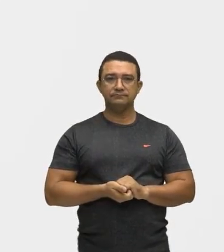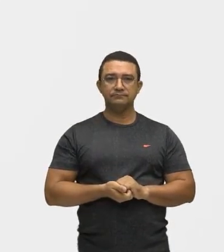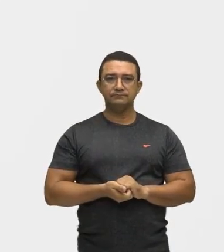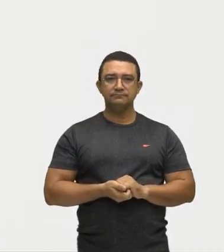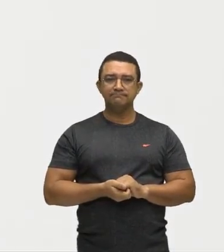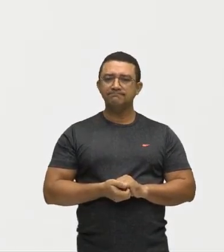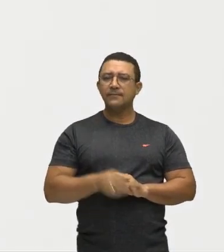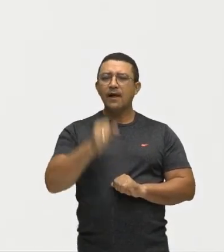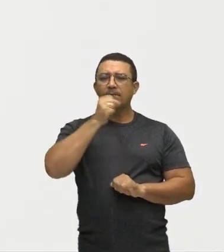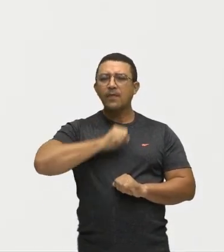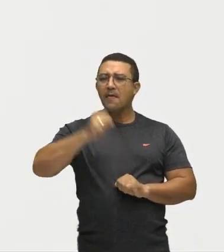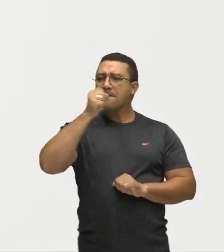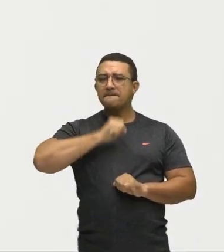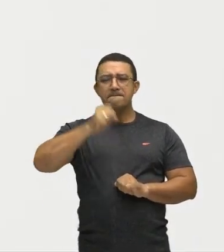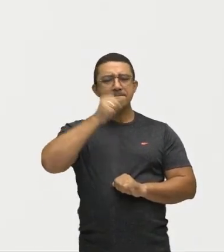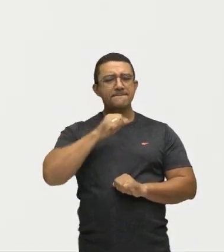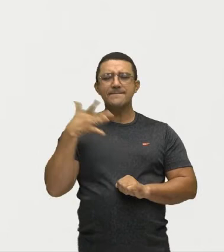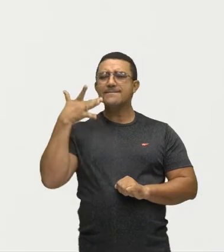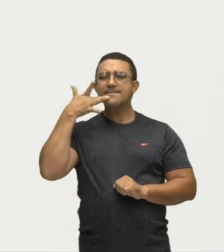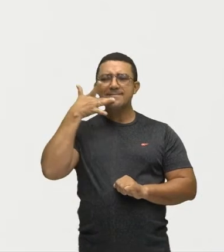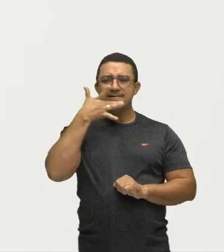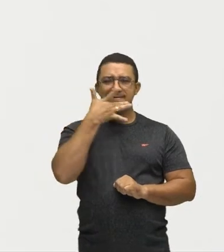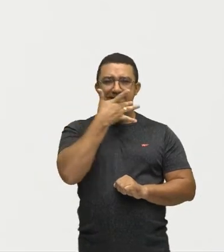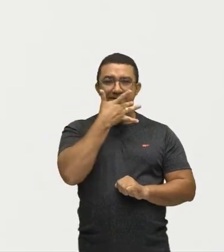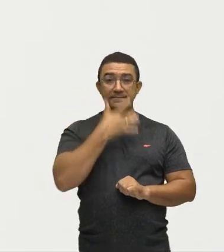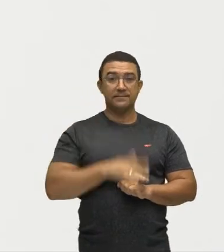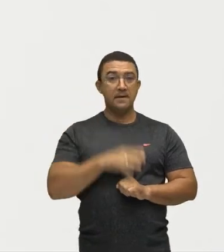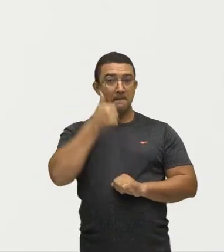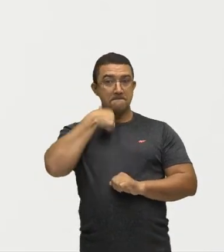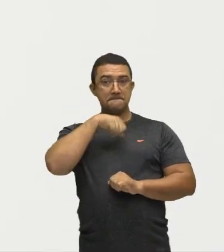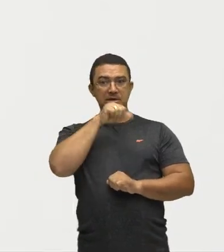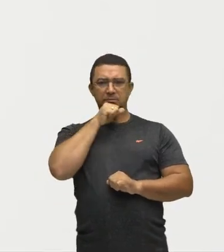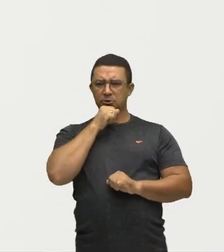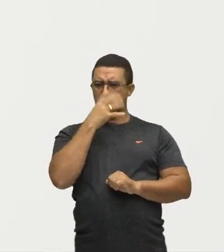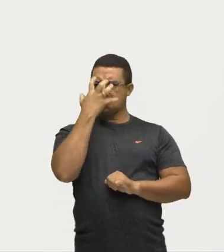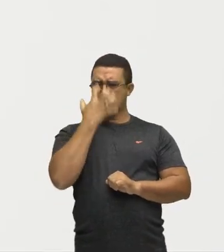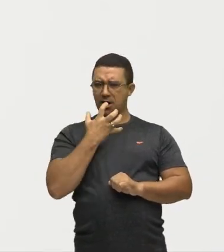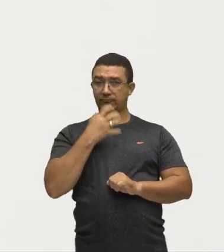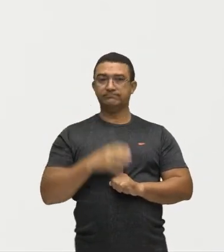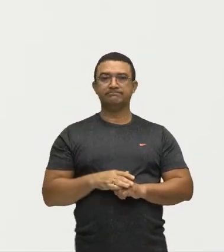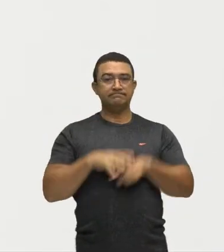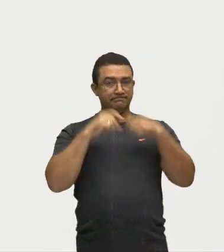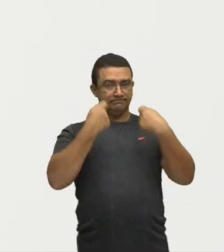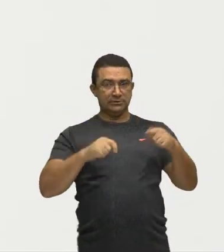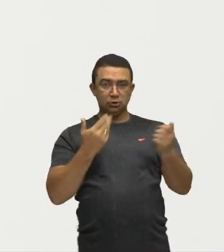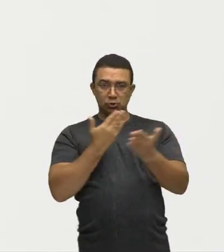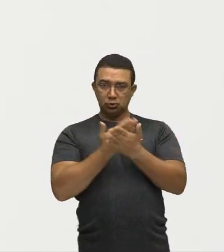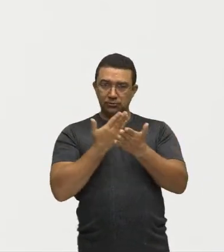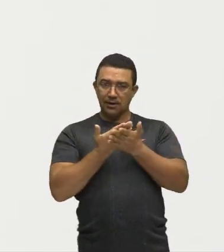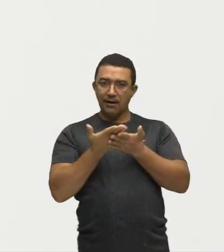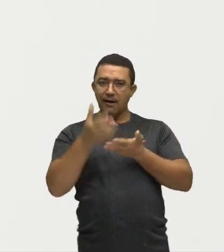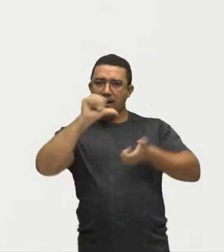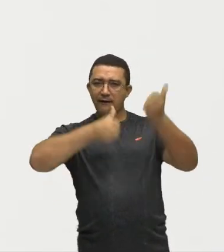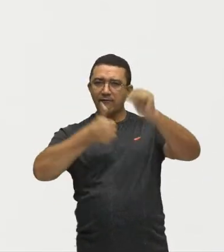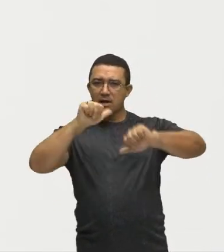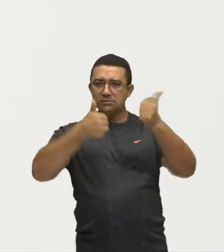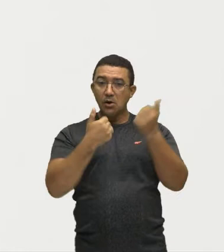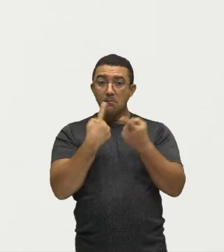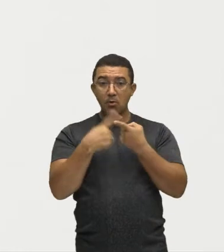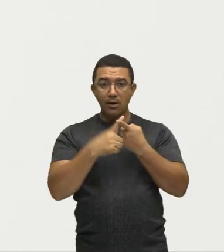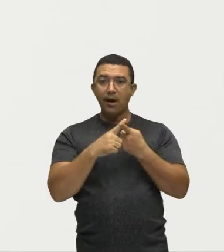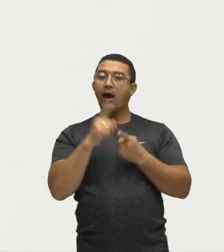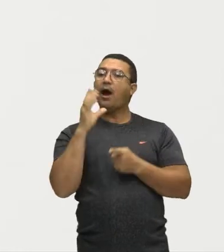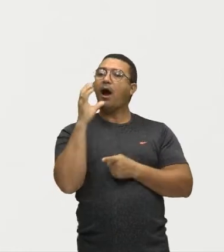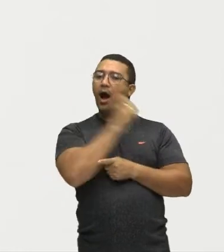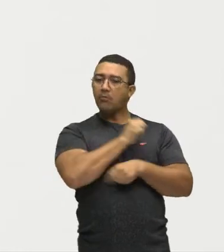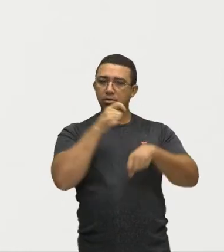Que sorvete delicioso! Mamãe está furiosa, preciso estudar para as avaliações, pois logo estarei de férias. Olha